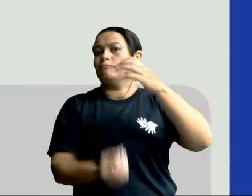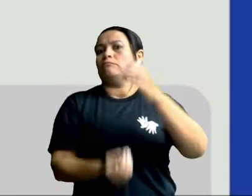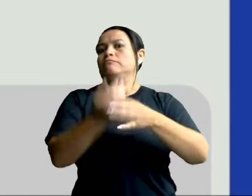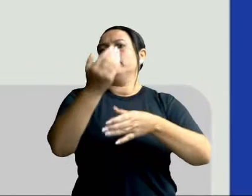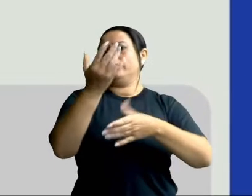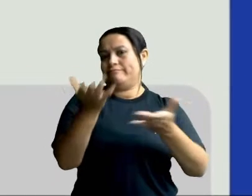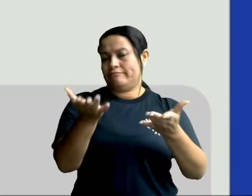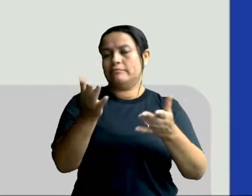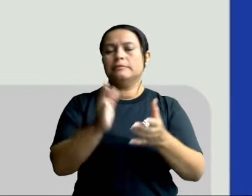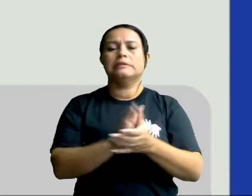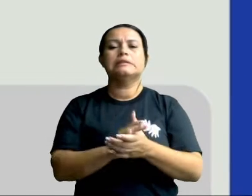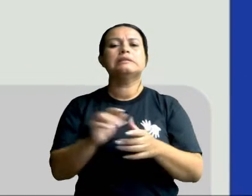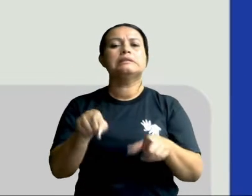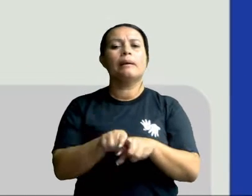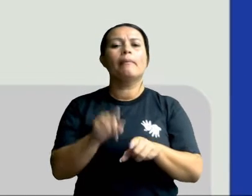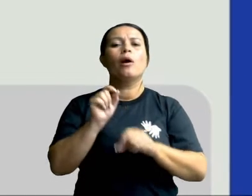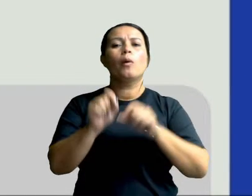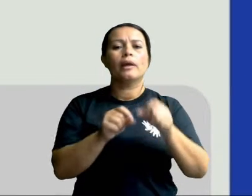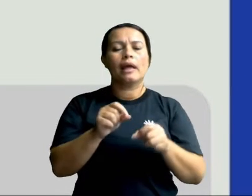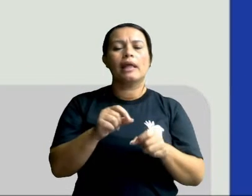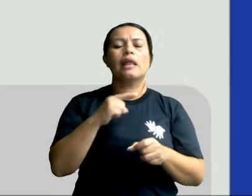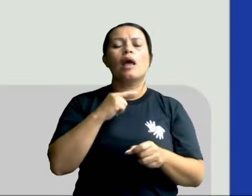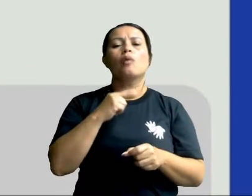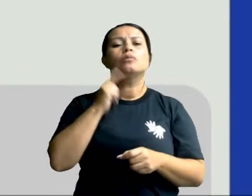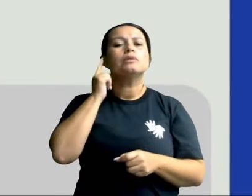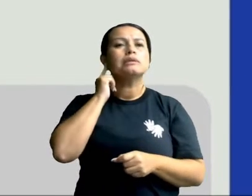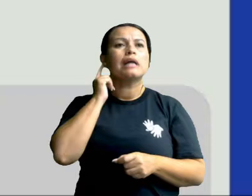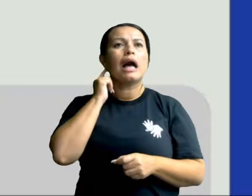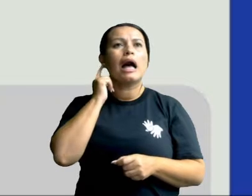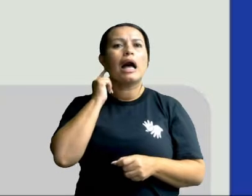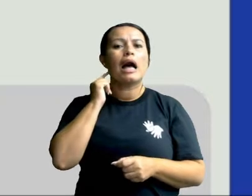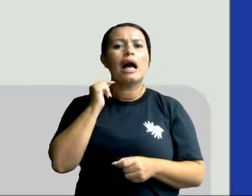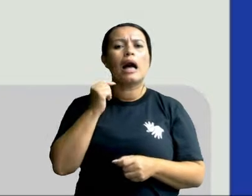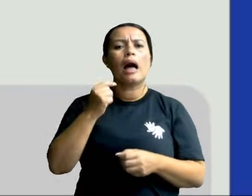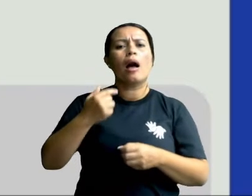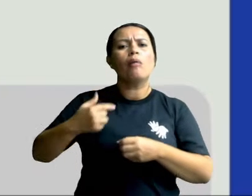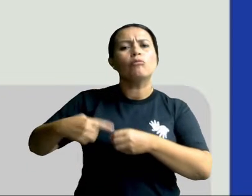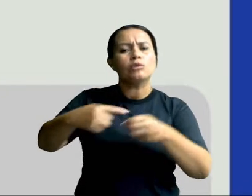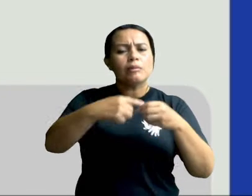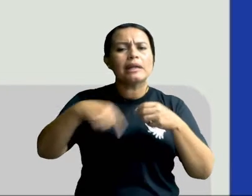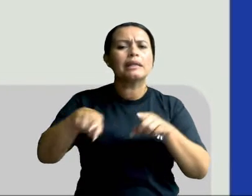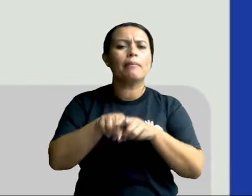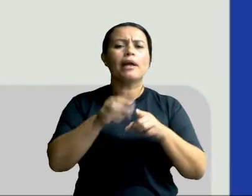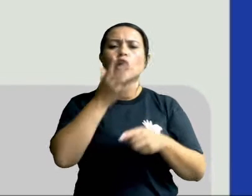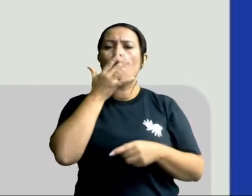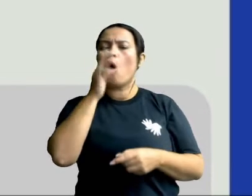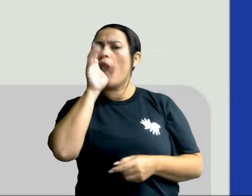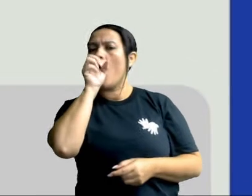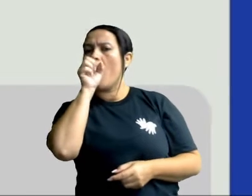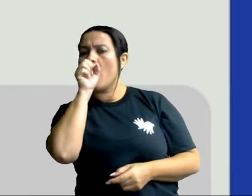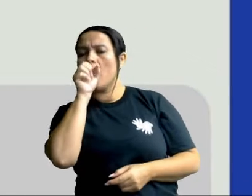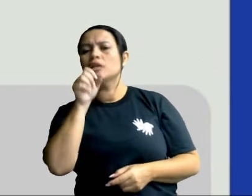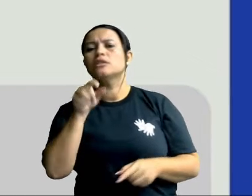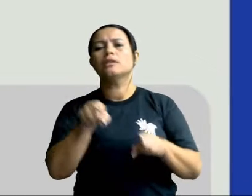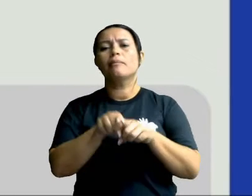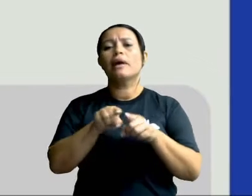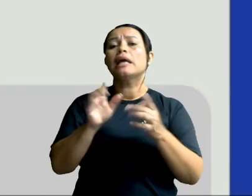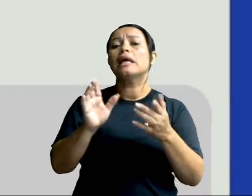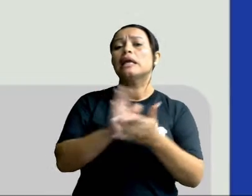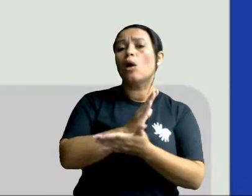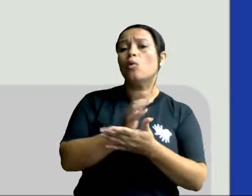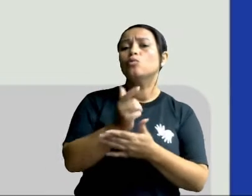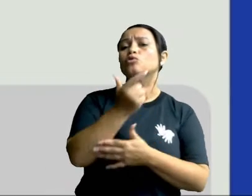as municipalidades de categoria provincial, que estão em laranja, e algumas regiões autônomas, como o